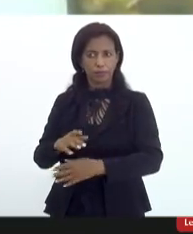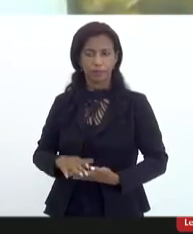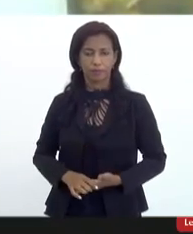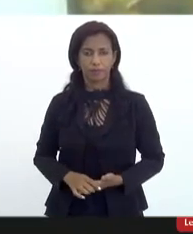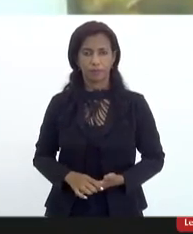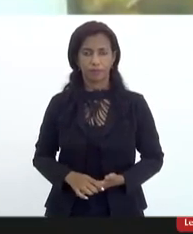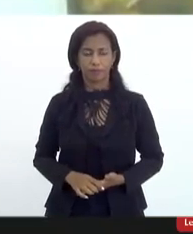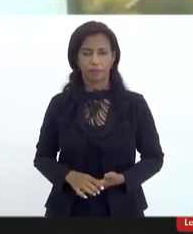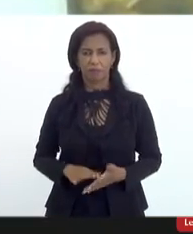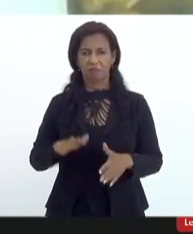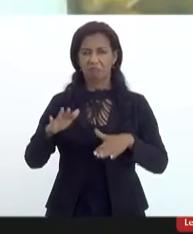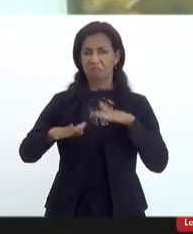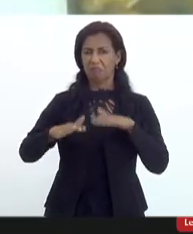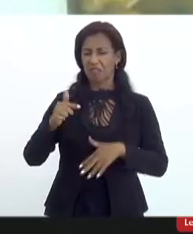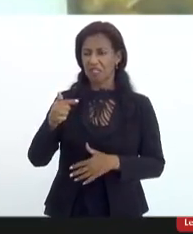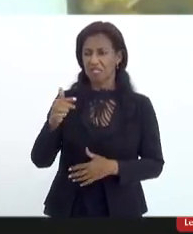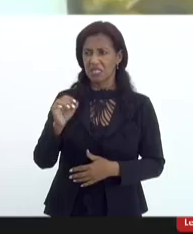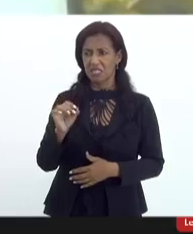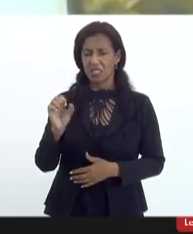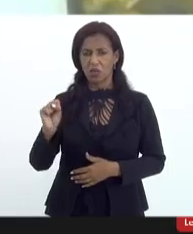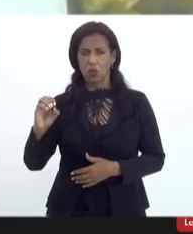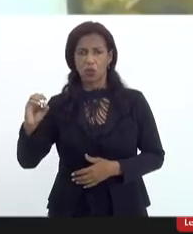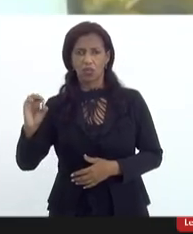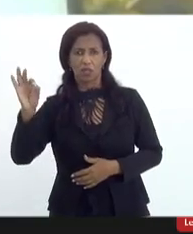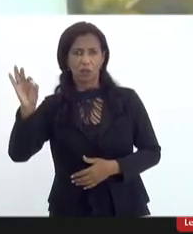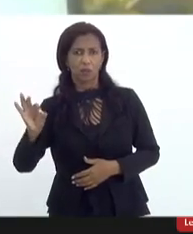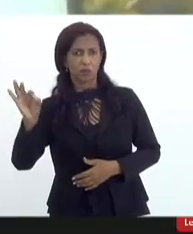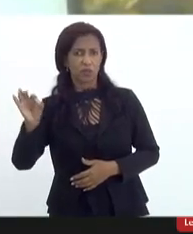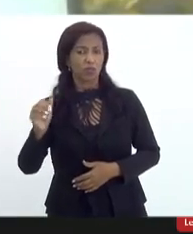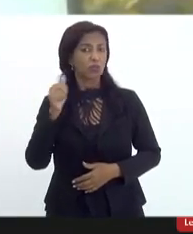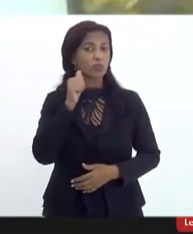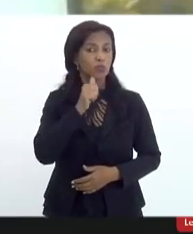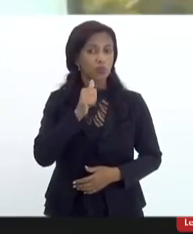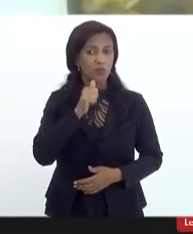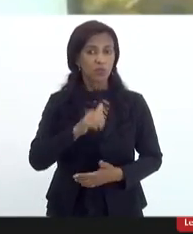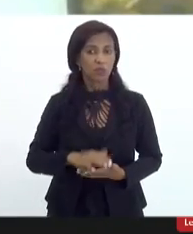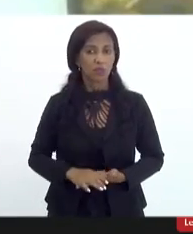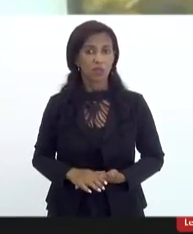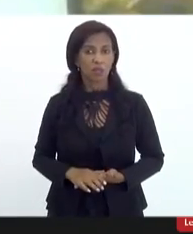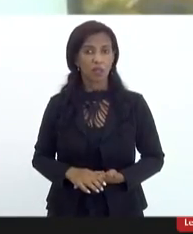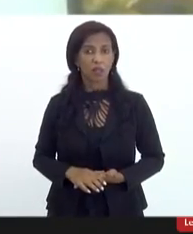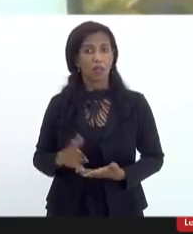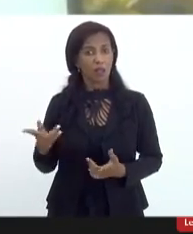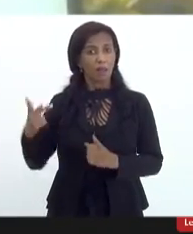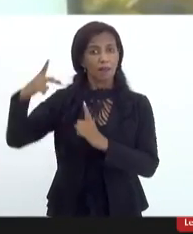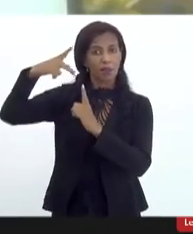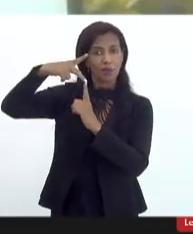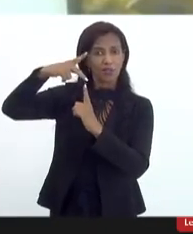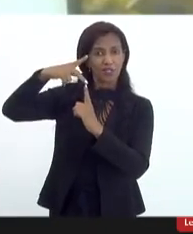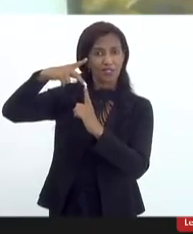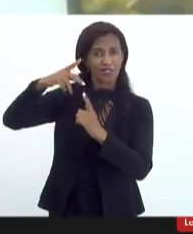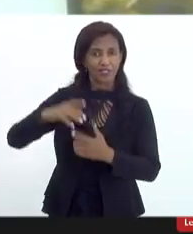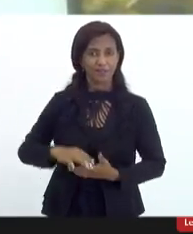é pelo menos 70, 80% de mulheres neopentecostais.